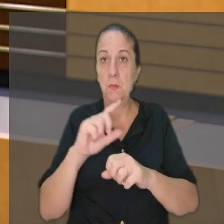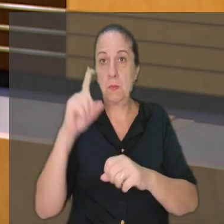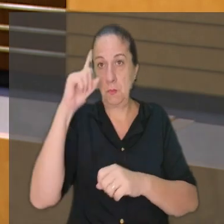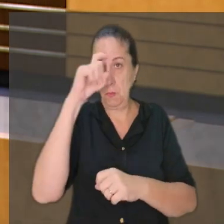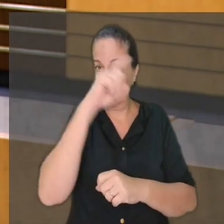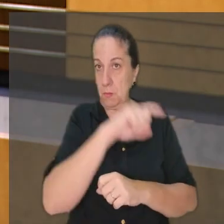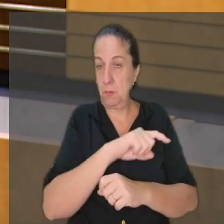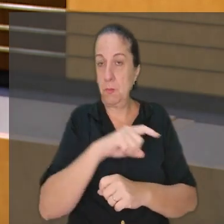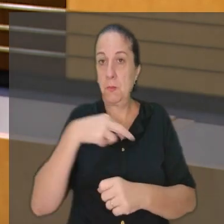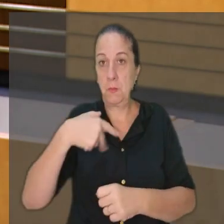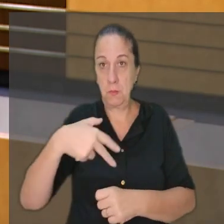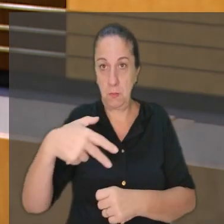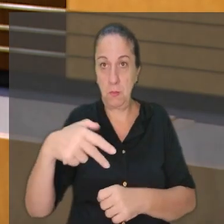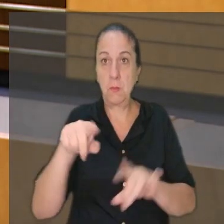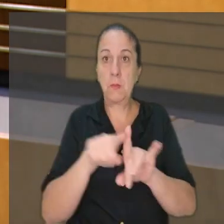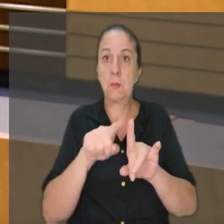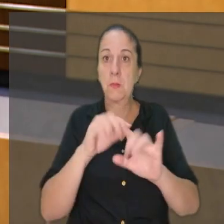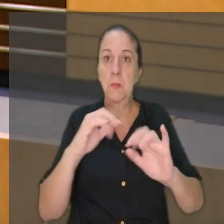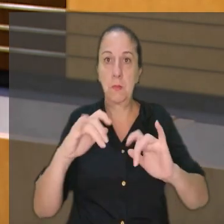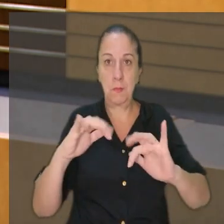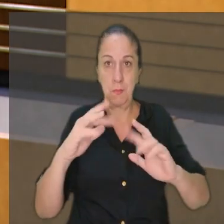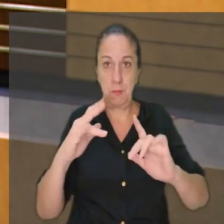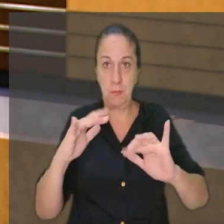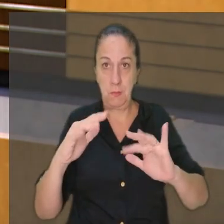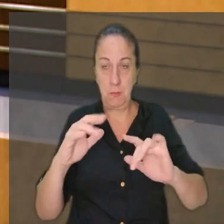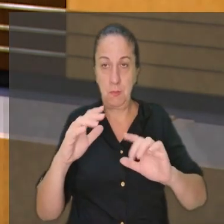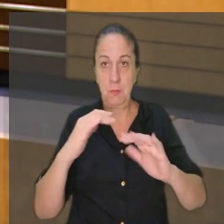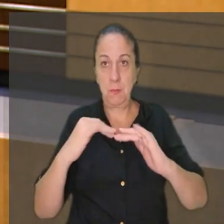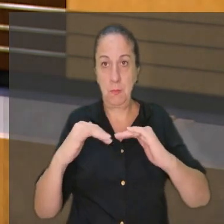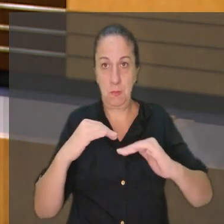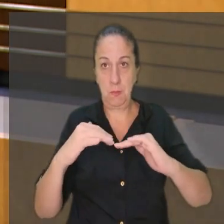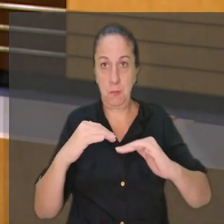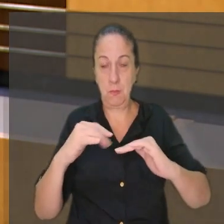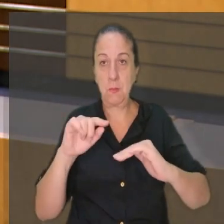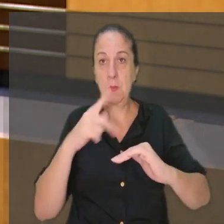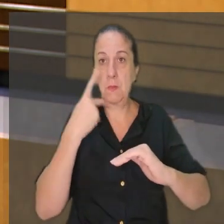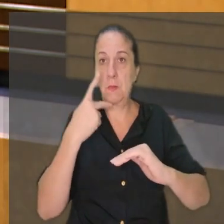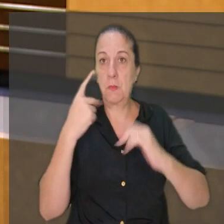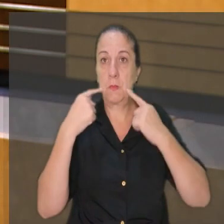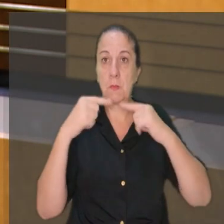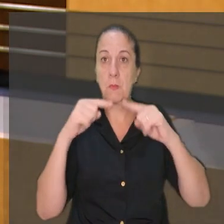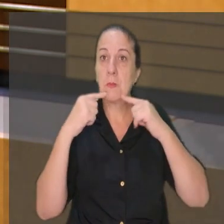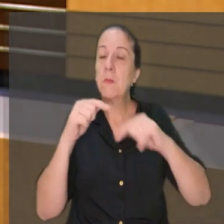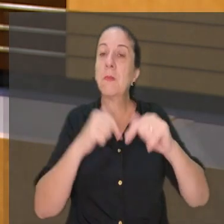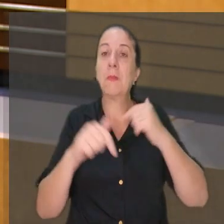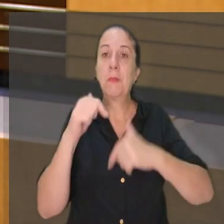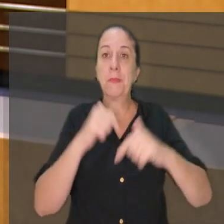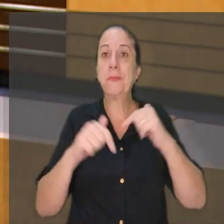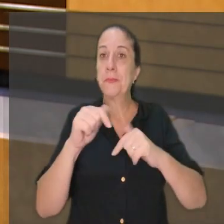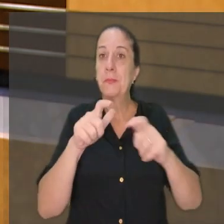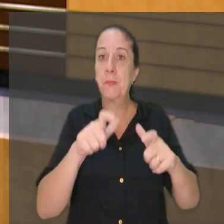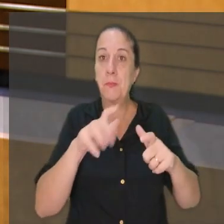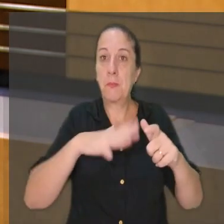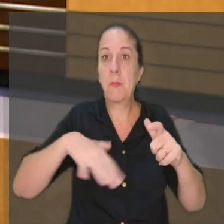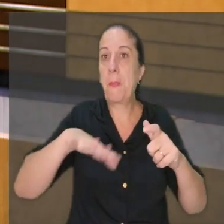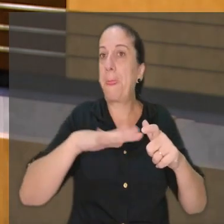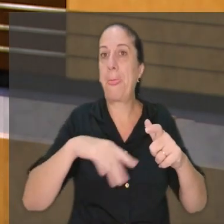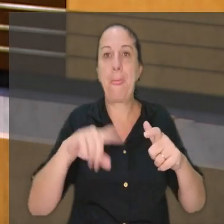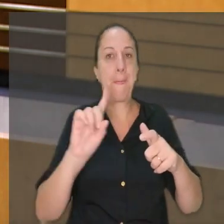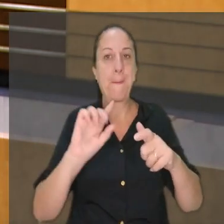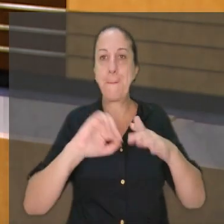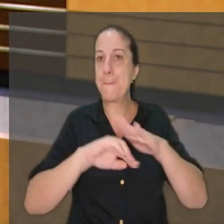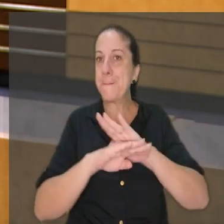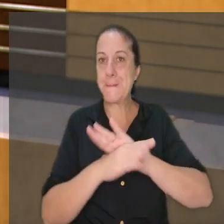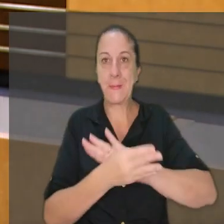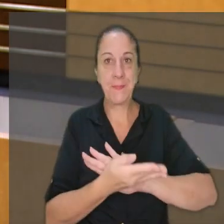dificuldade de locomoção e de movimento nos dedos. Ele disse na reclamação trabalhista que o ambiente não